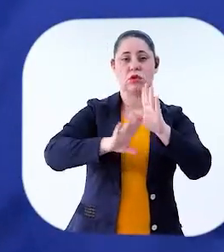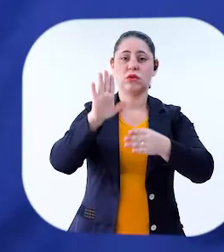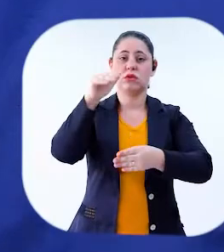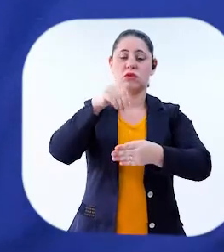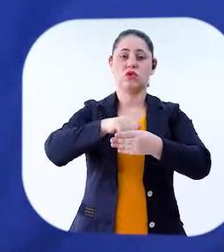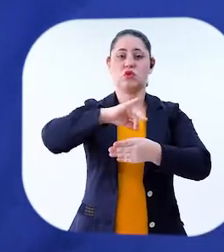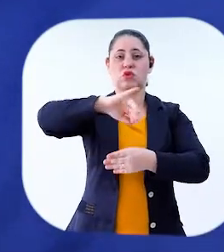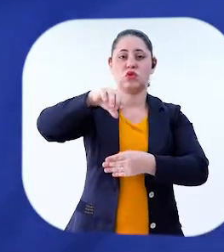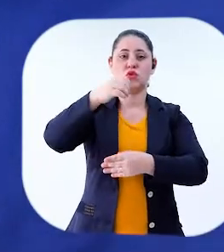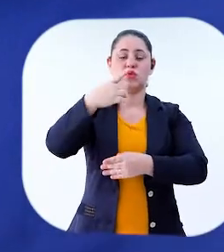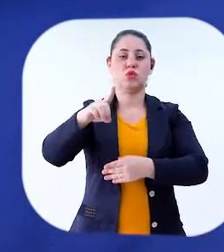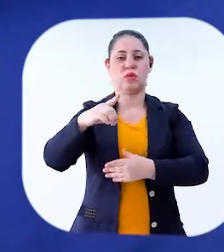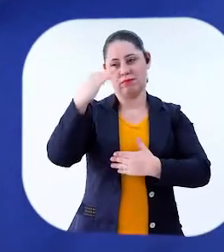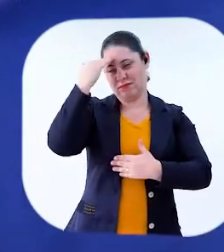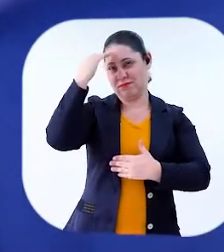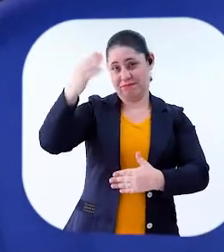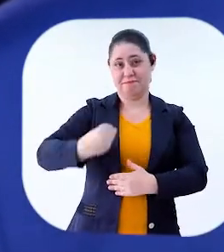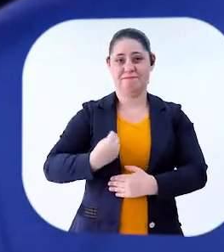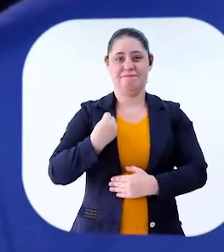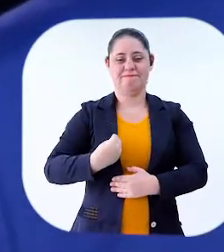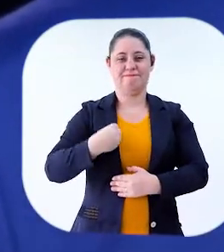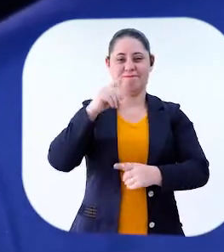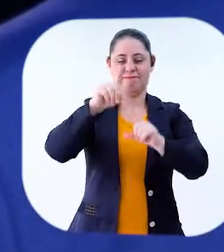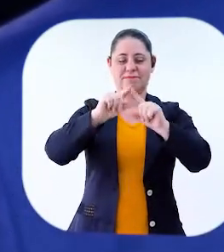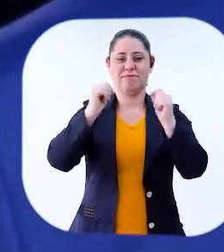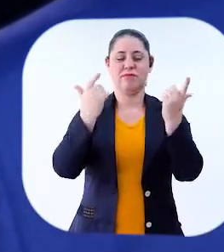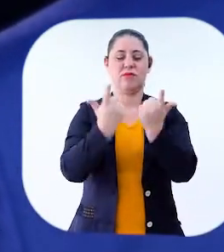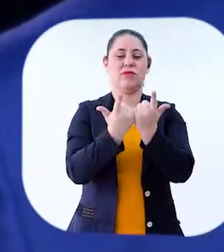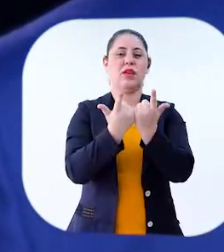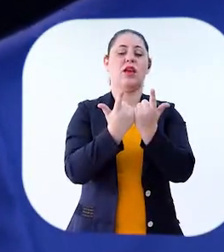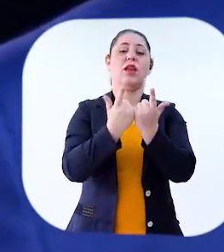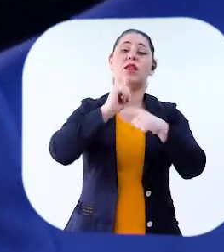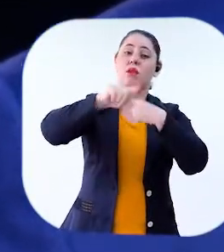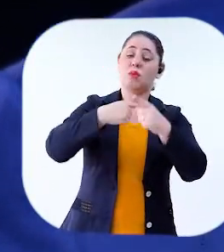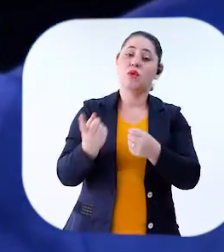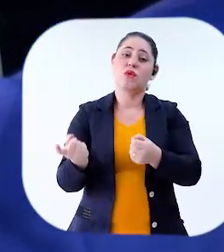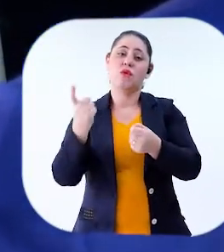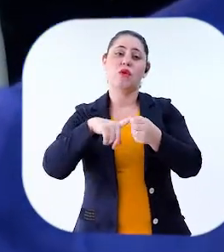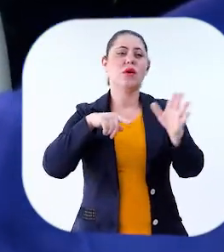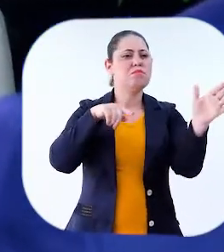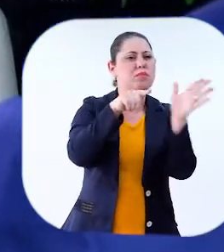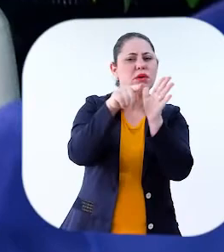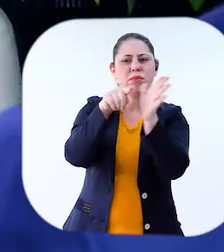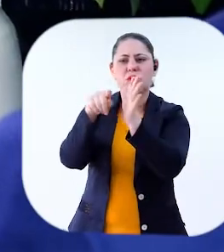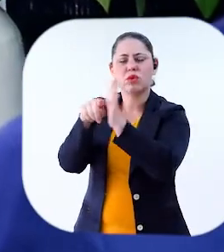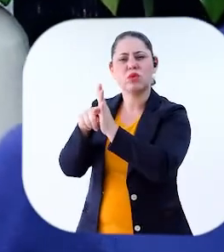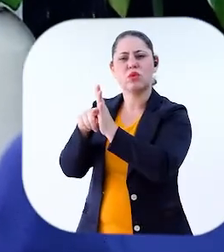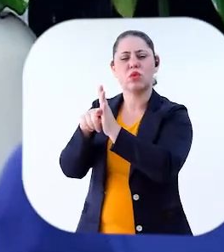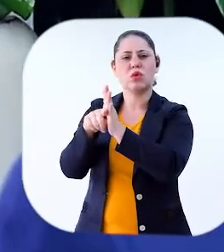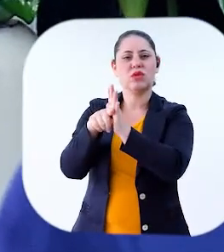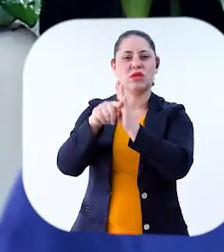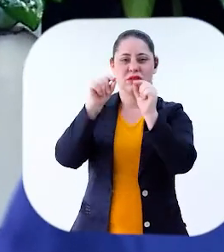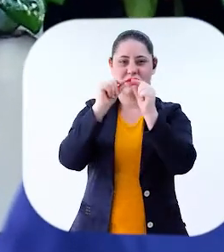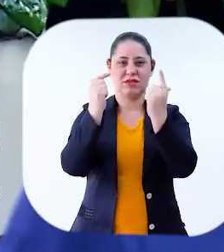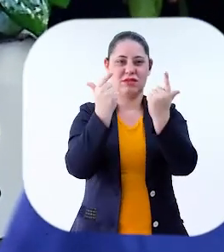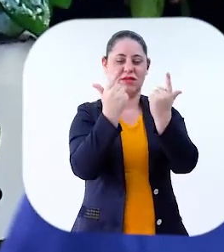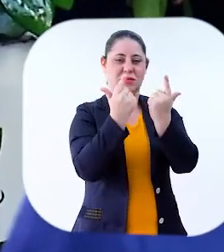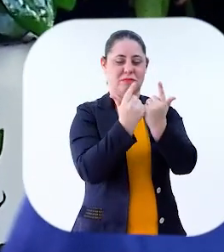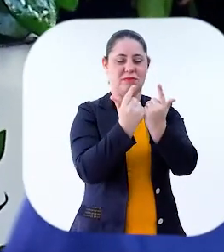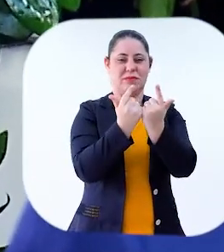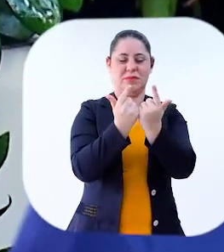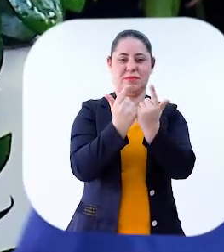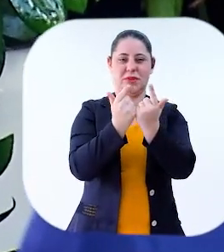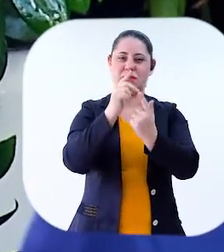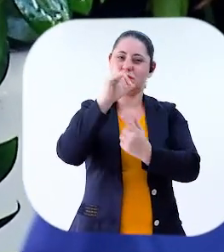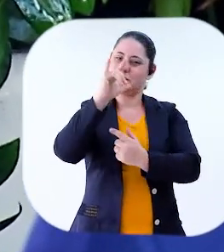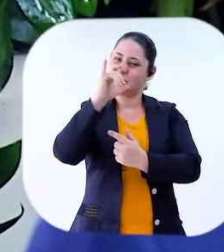Dr. João Paulo, a quem a gente agradece aqui a participação no programa. E no próximo bloco eu volto com as perguntas que vocês que seguem a Assembleia